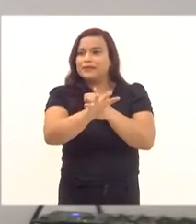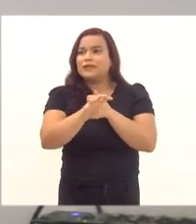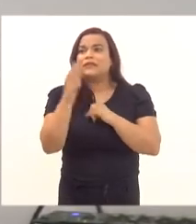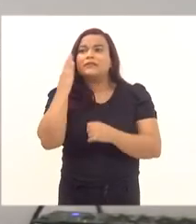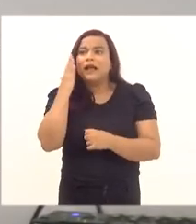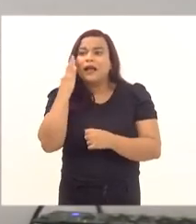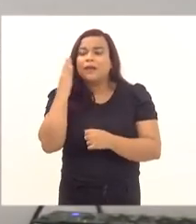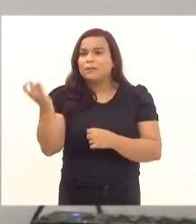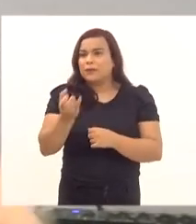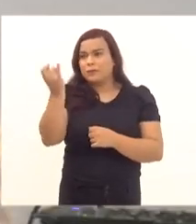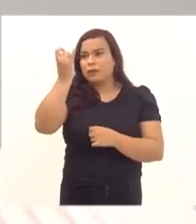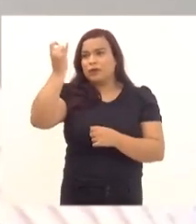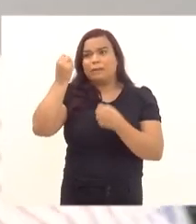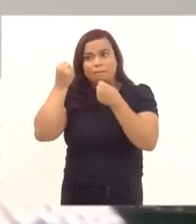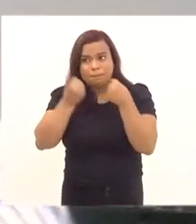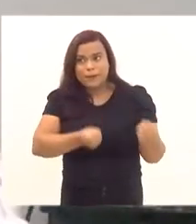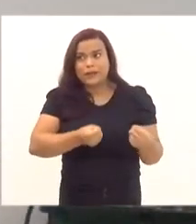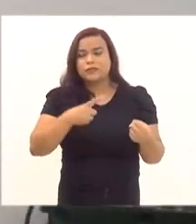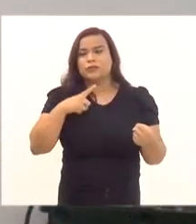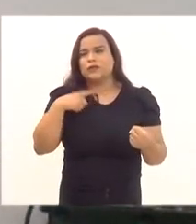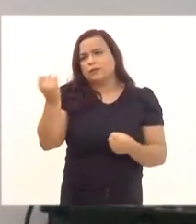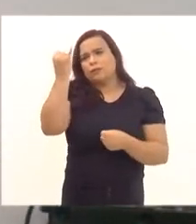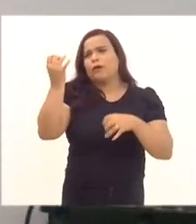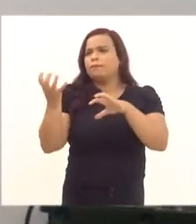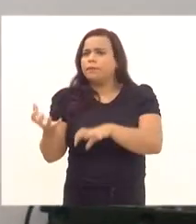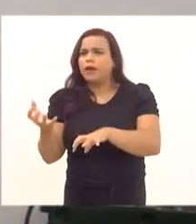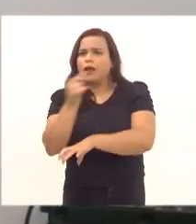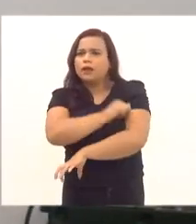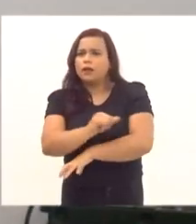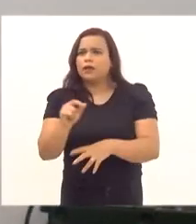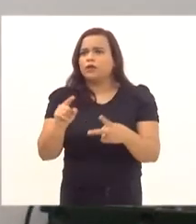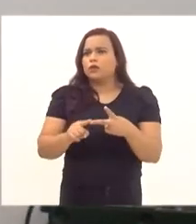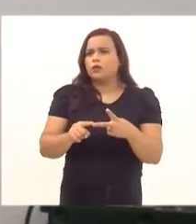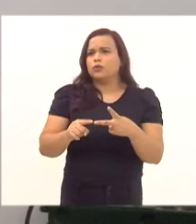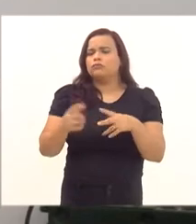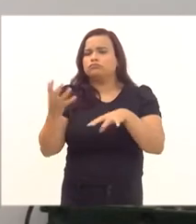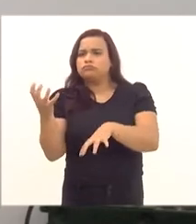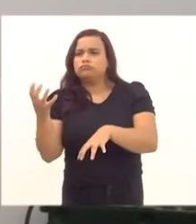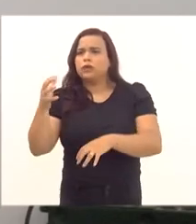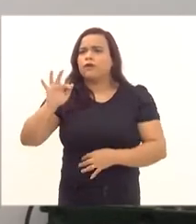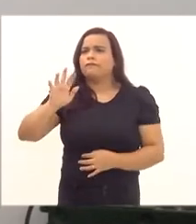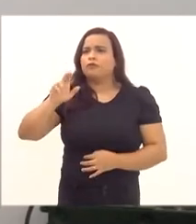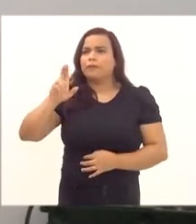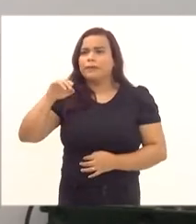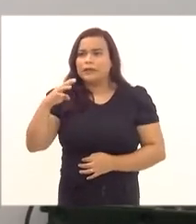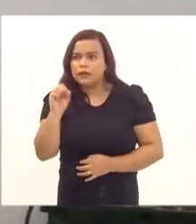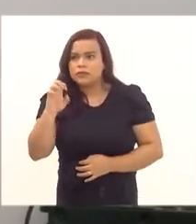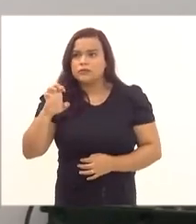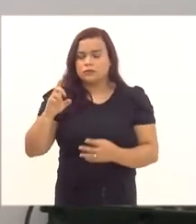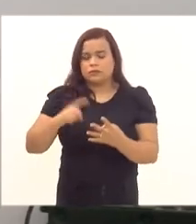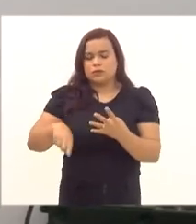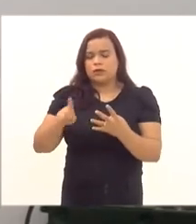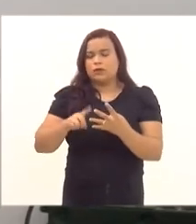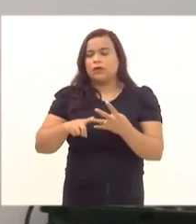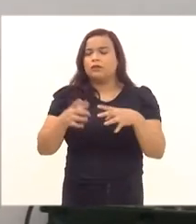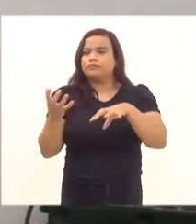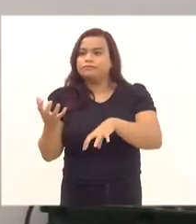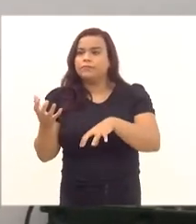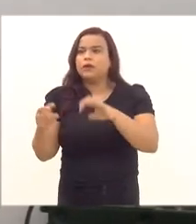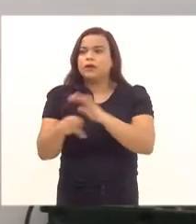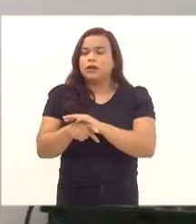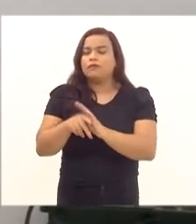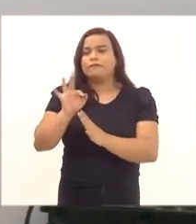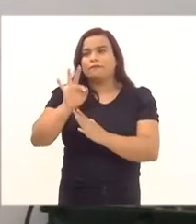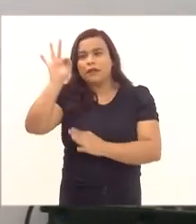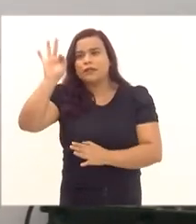sabemos a importância do Parlamento Carioca do Parlamento Fluminense do Parlamento Federal EA importância de envolvermos todos e